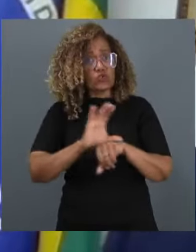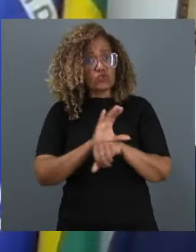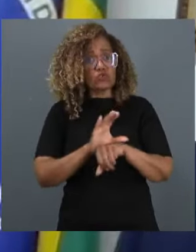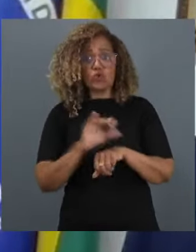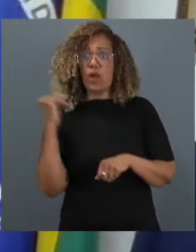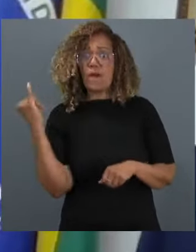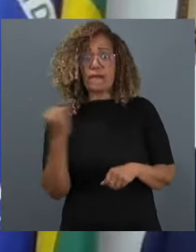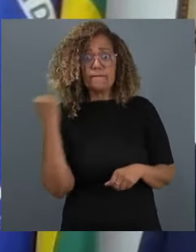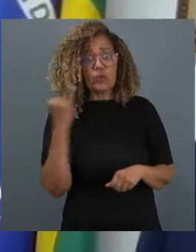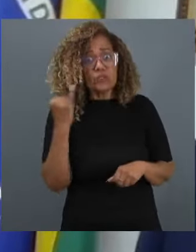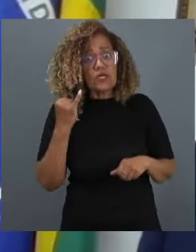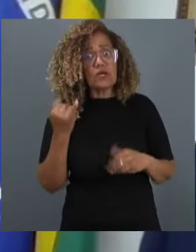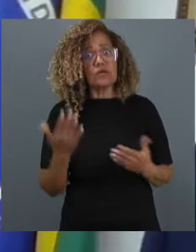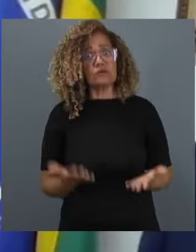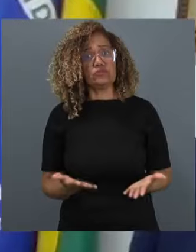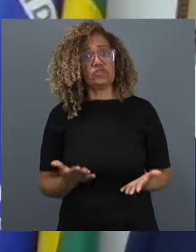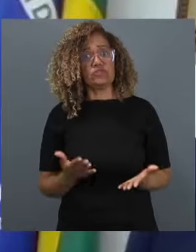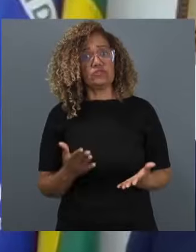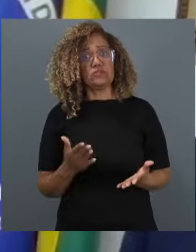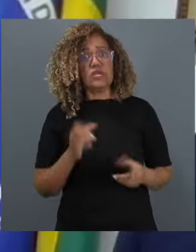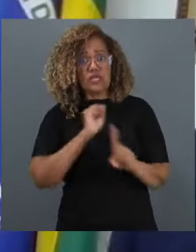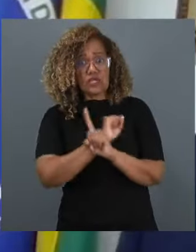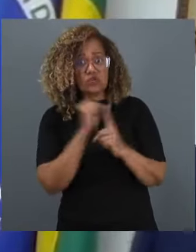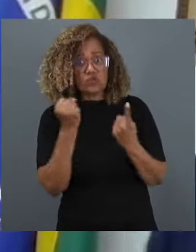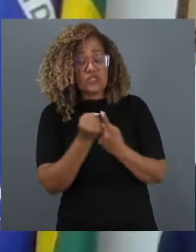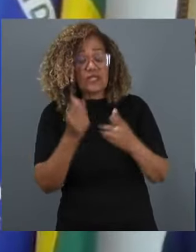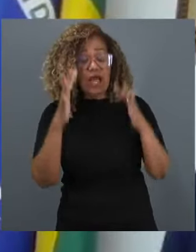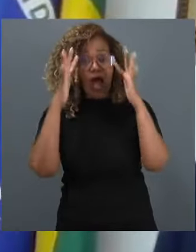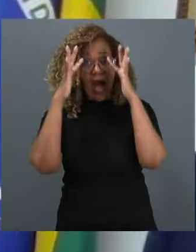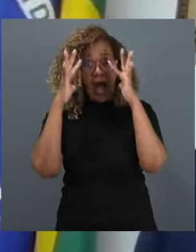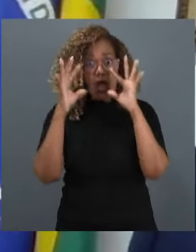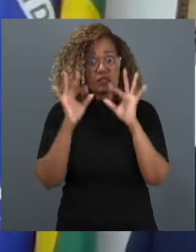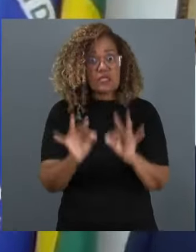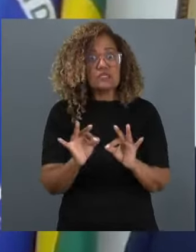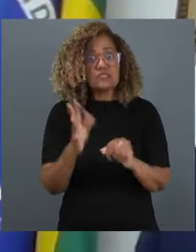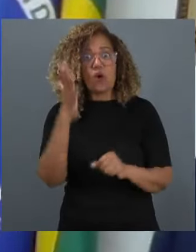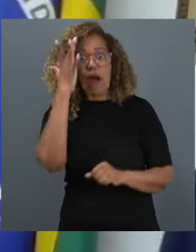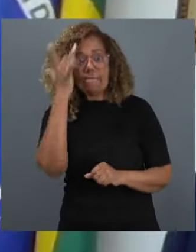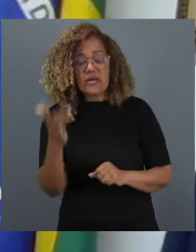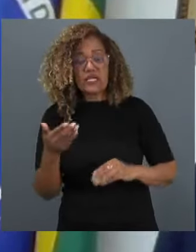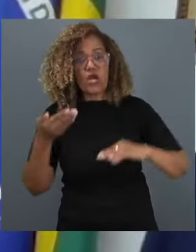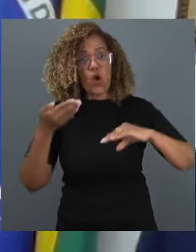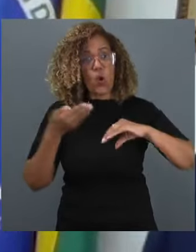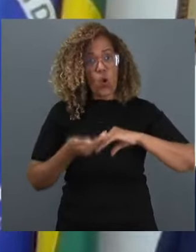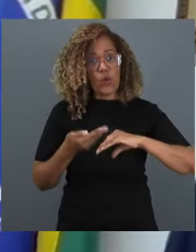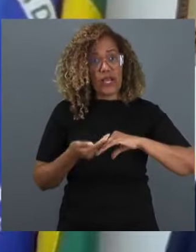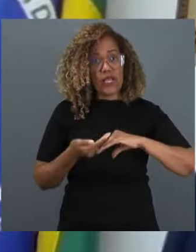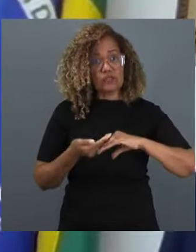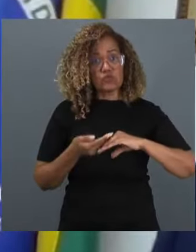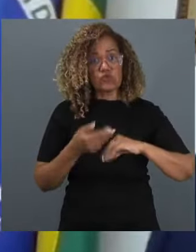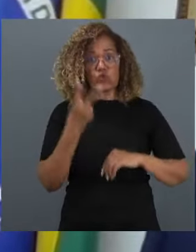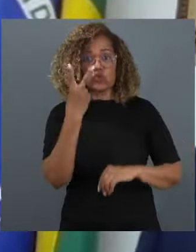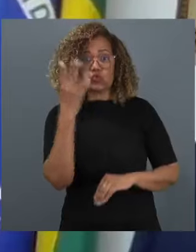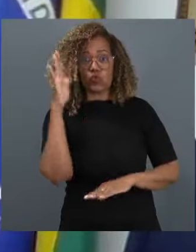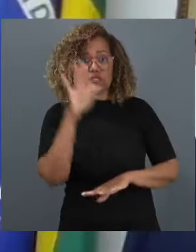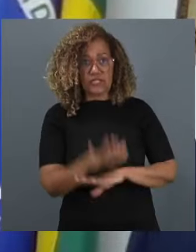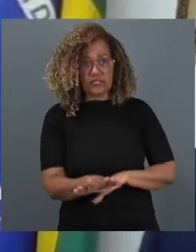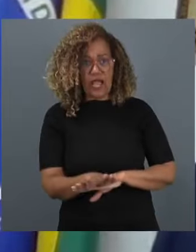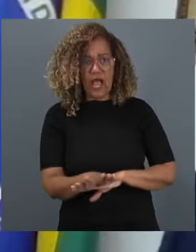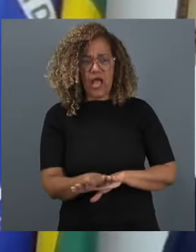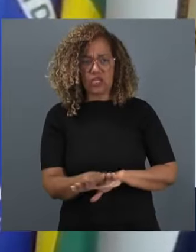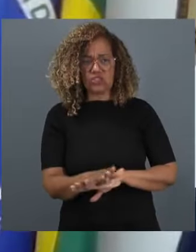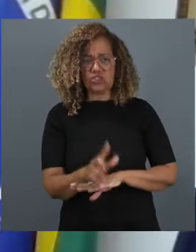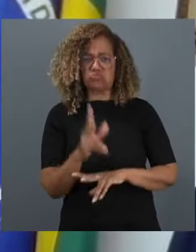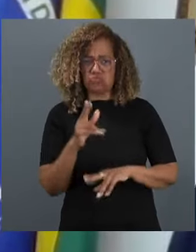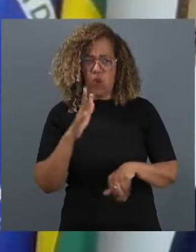importante que a sociedade fique atenta amanhã, no Congresso Nacional, 14 horas, mais ou menos nesse horário que a gente